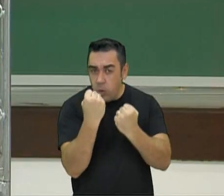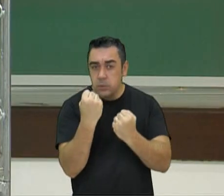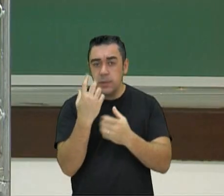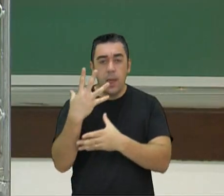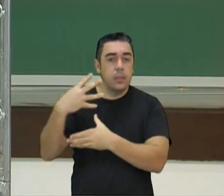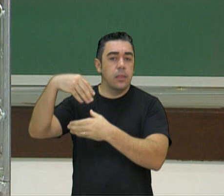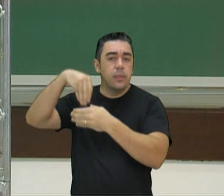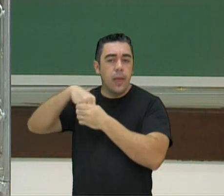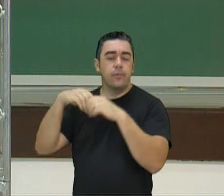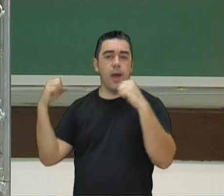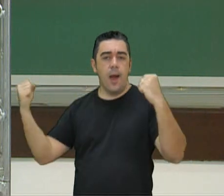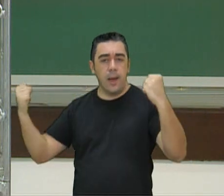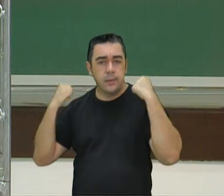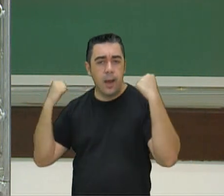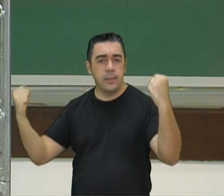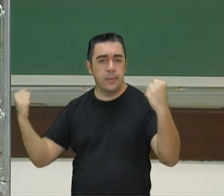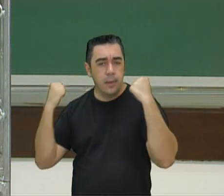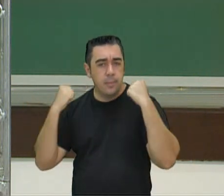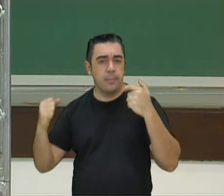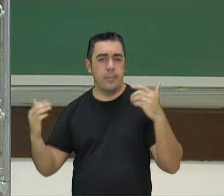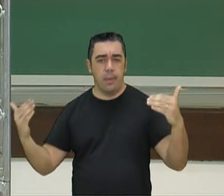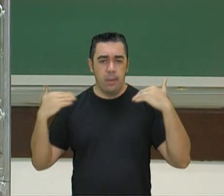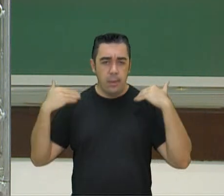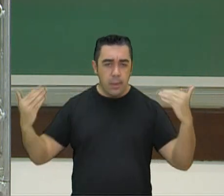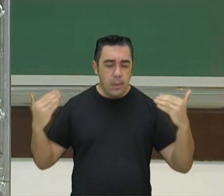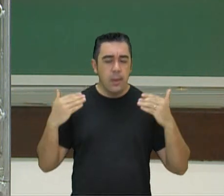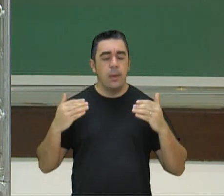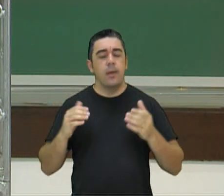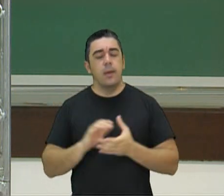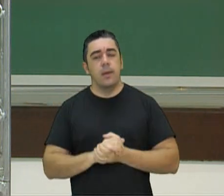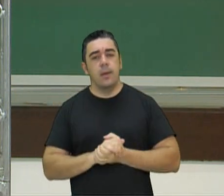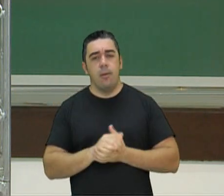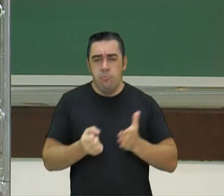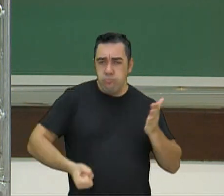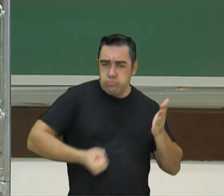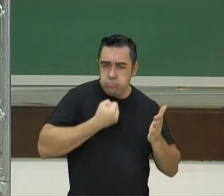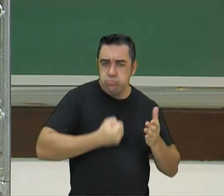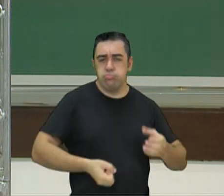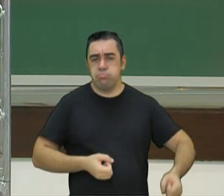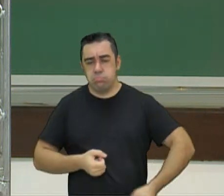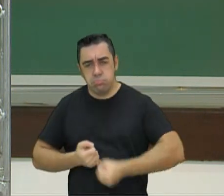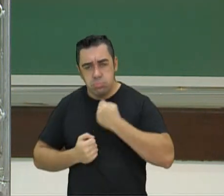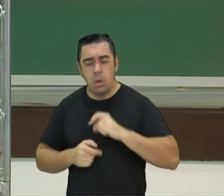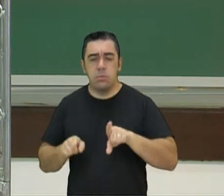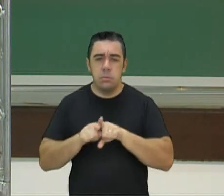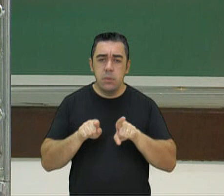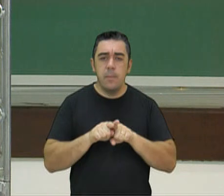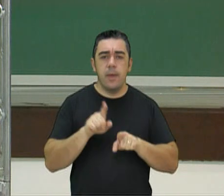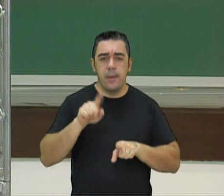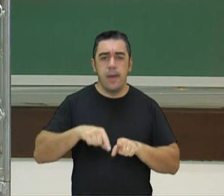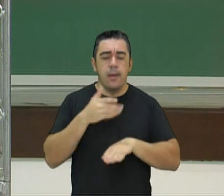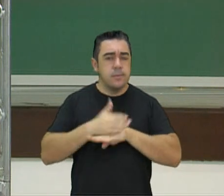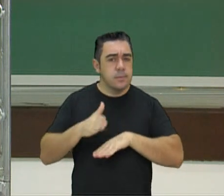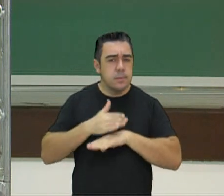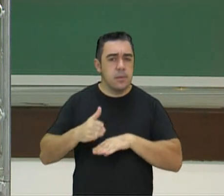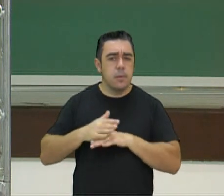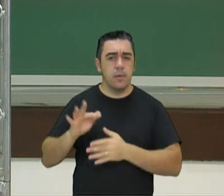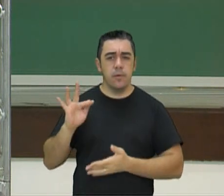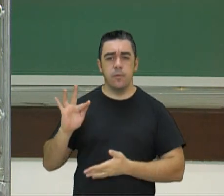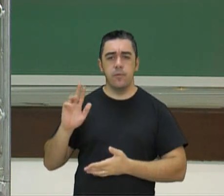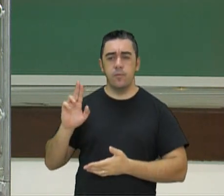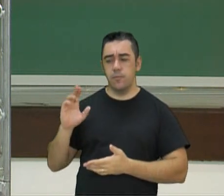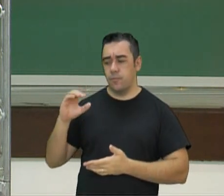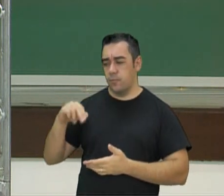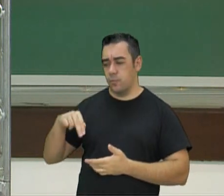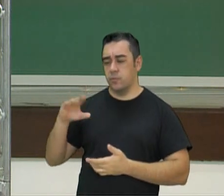em academias, musculação, né? E treinamentos funcionais, que são o pessoal que